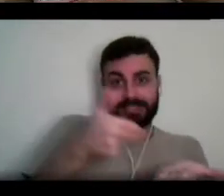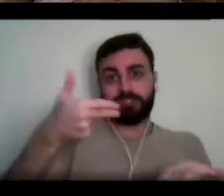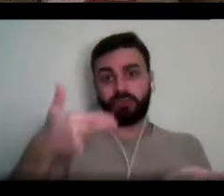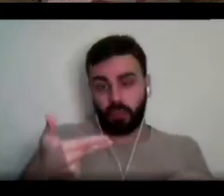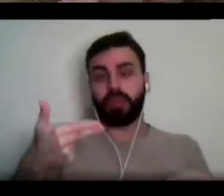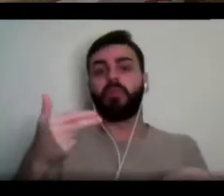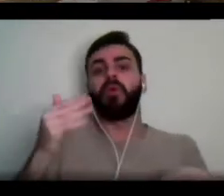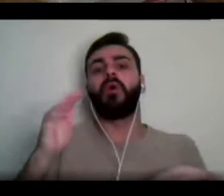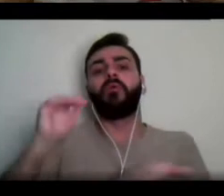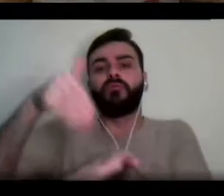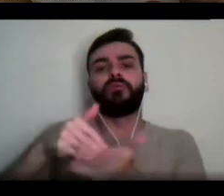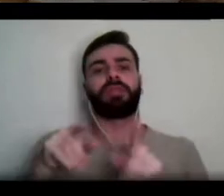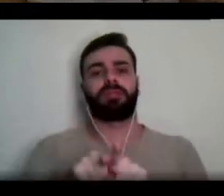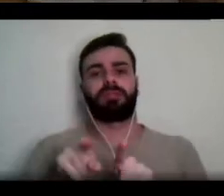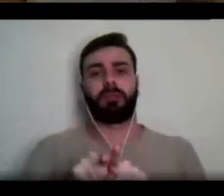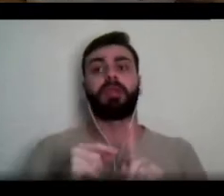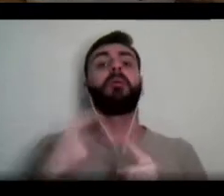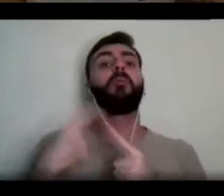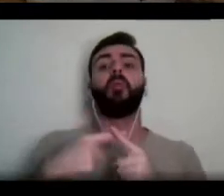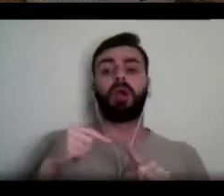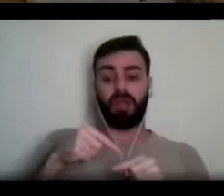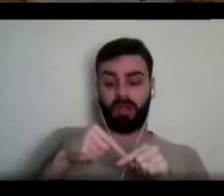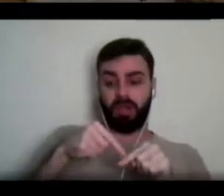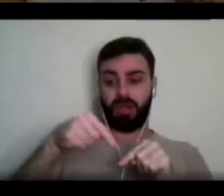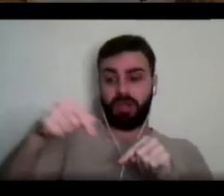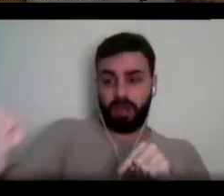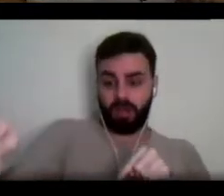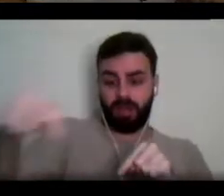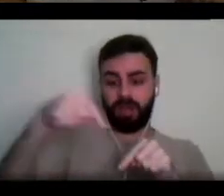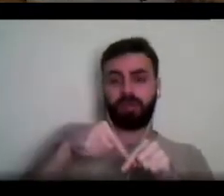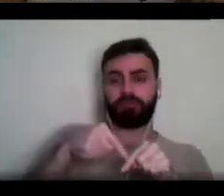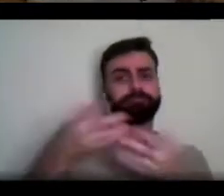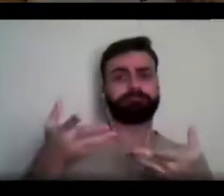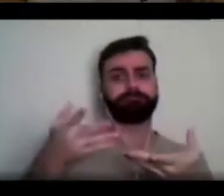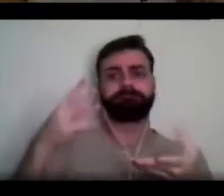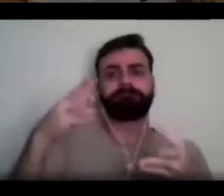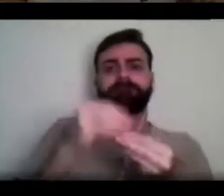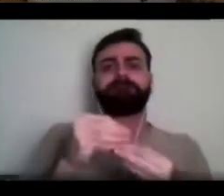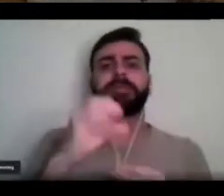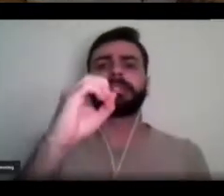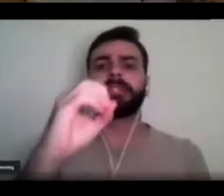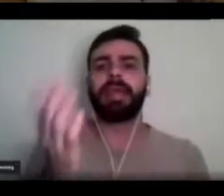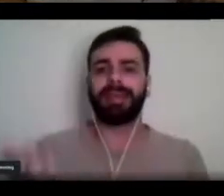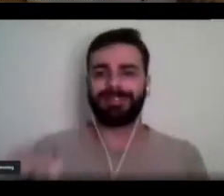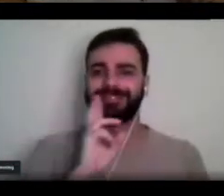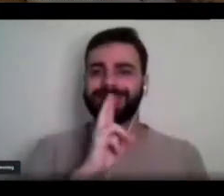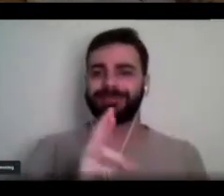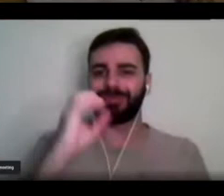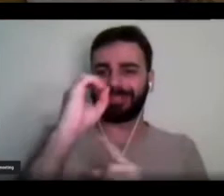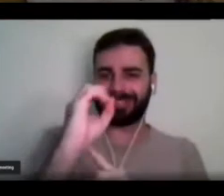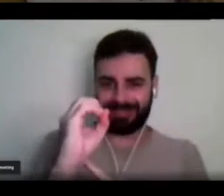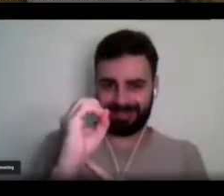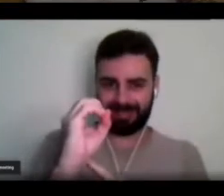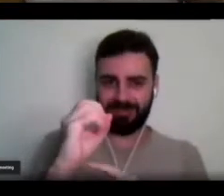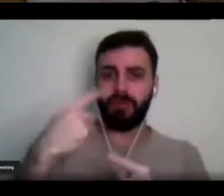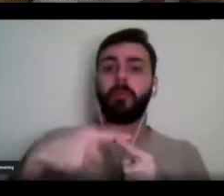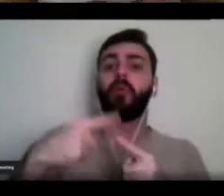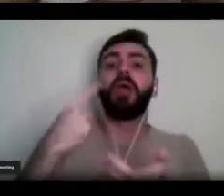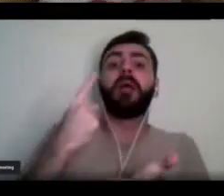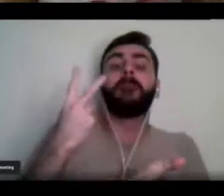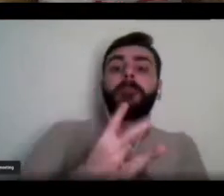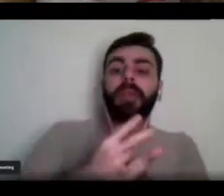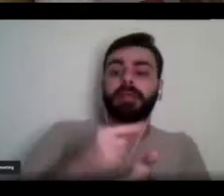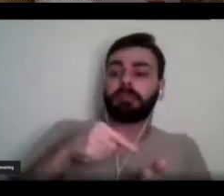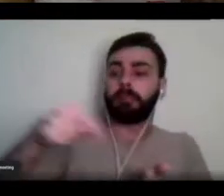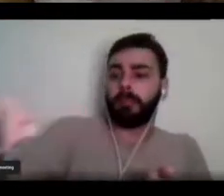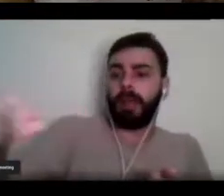a posição final é igual à posição inicial. Então, meu ΔX é igual a 0. Então, a velocidade média é igual